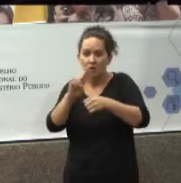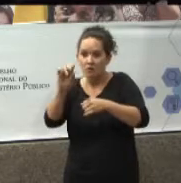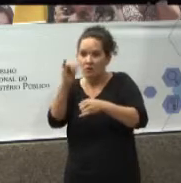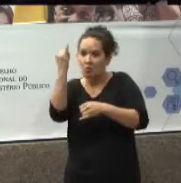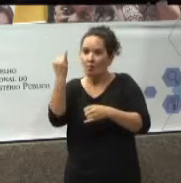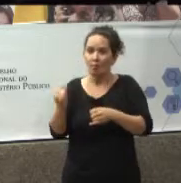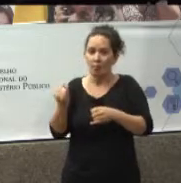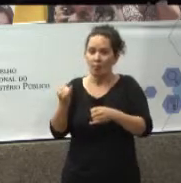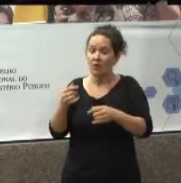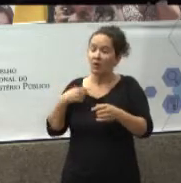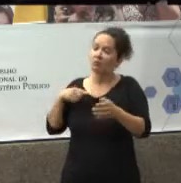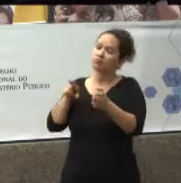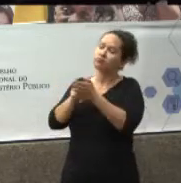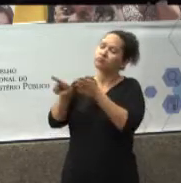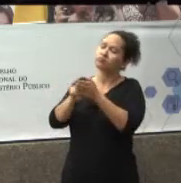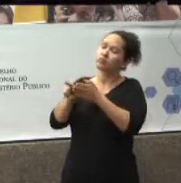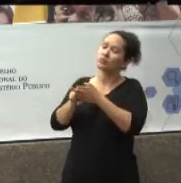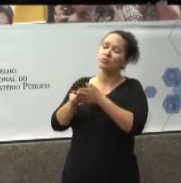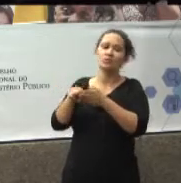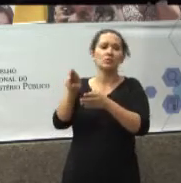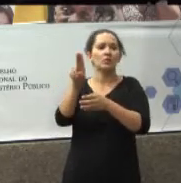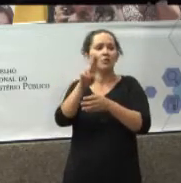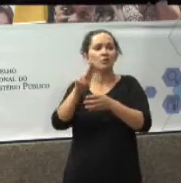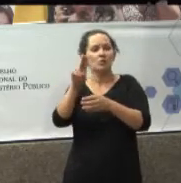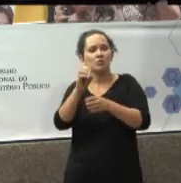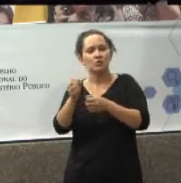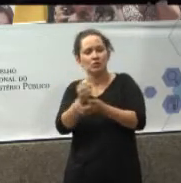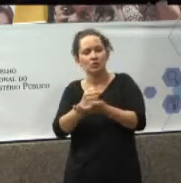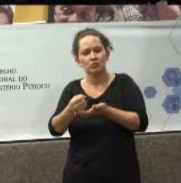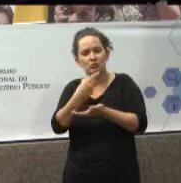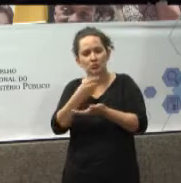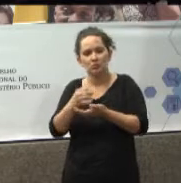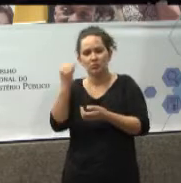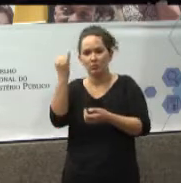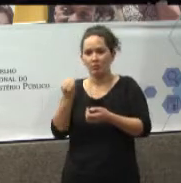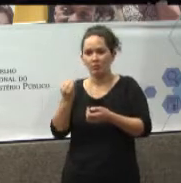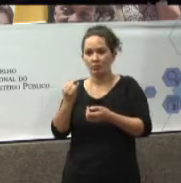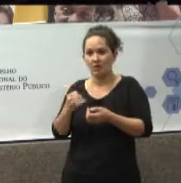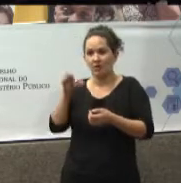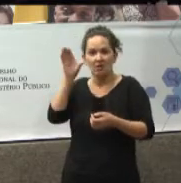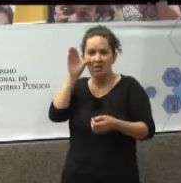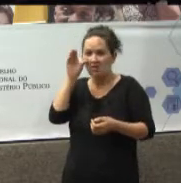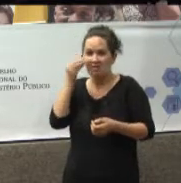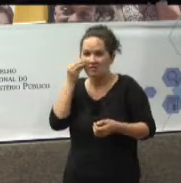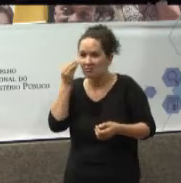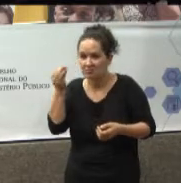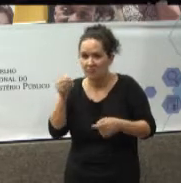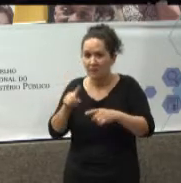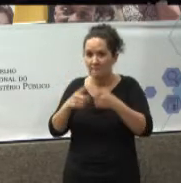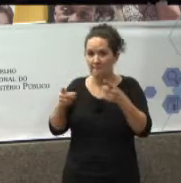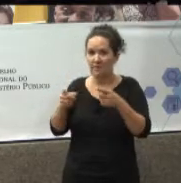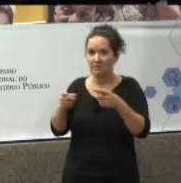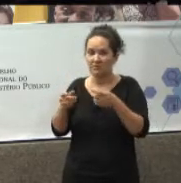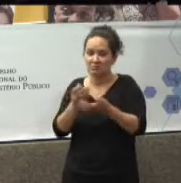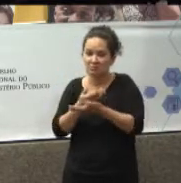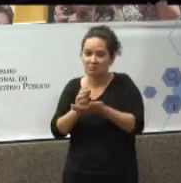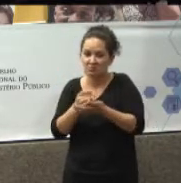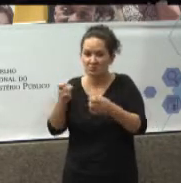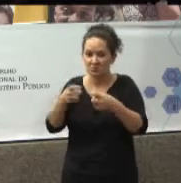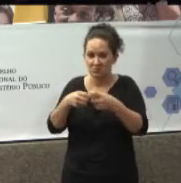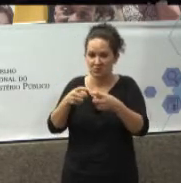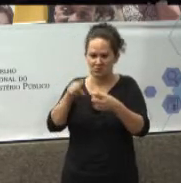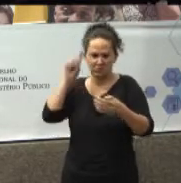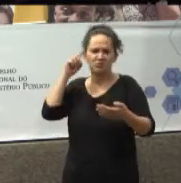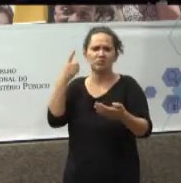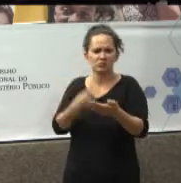pergunta emagrece bem não há evidência científica que mais alguns metros afirmam e juram